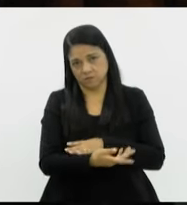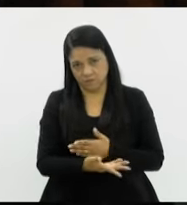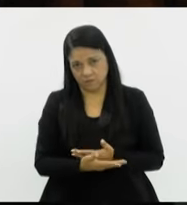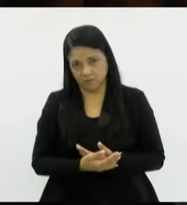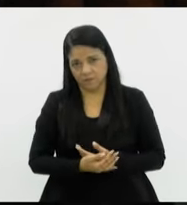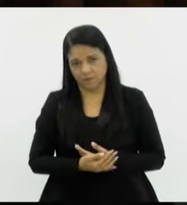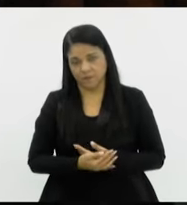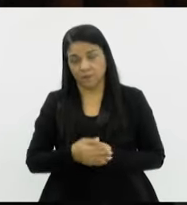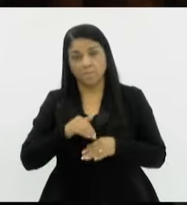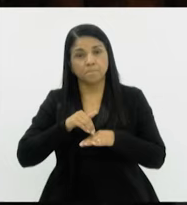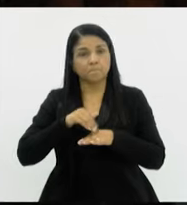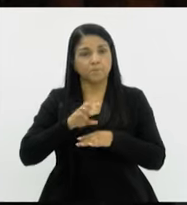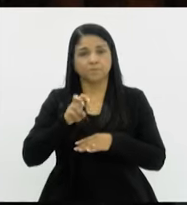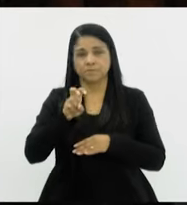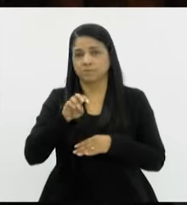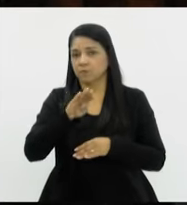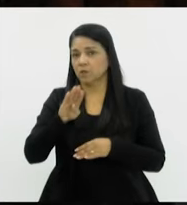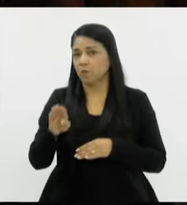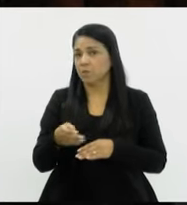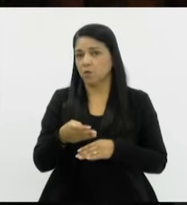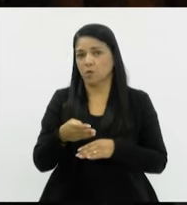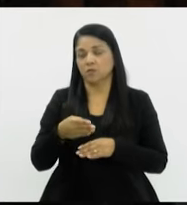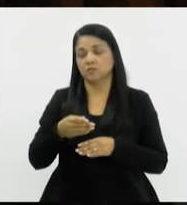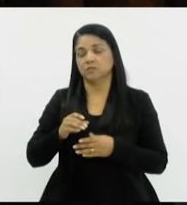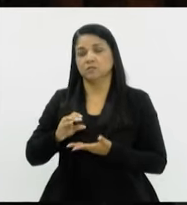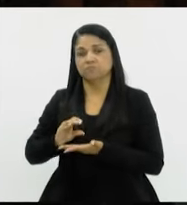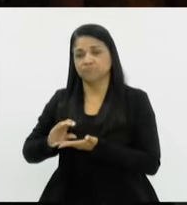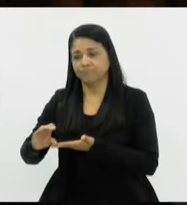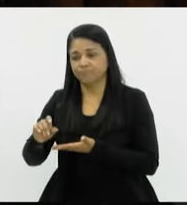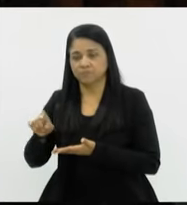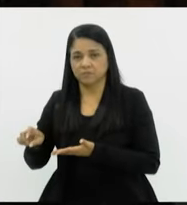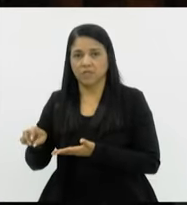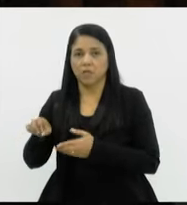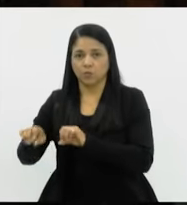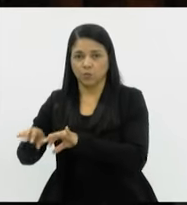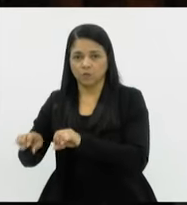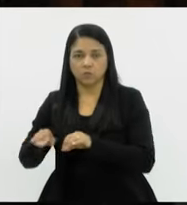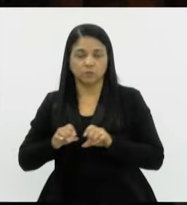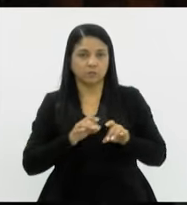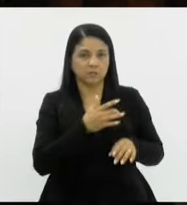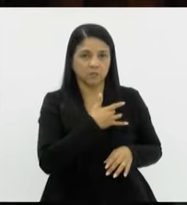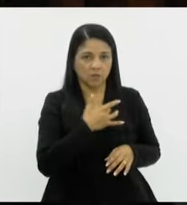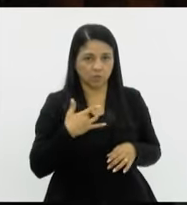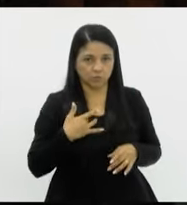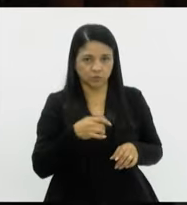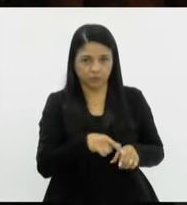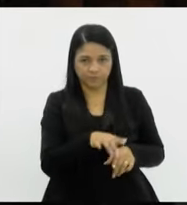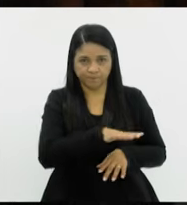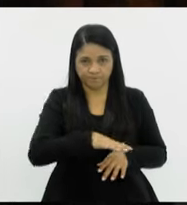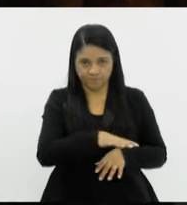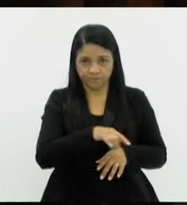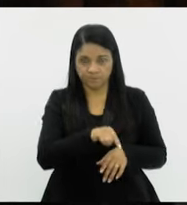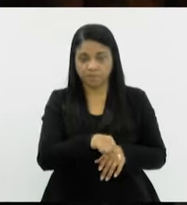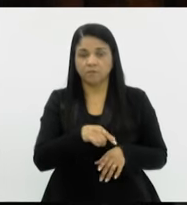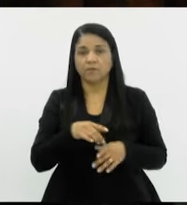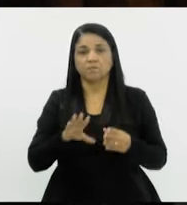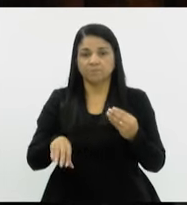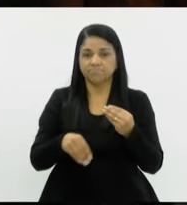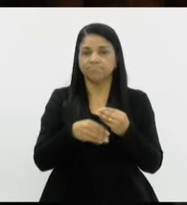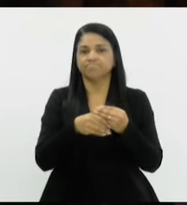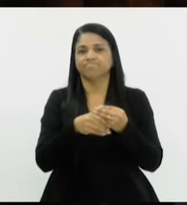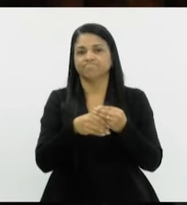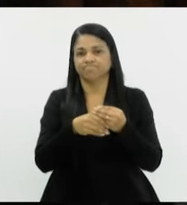Mais de 5 bilhões que deveriam ter ido para a educação e para a saúde, para que o PCCS da saúde fosse, enfim,